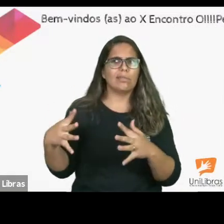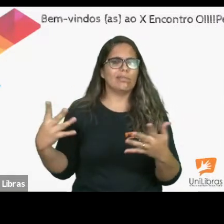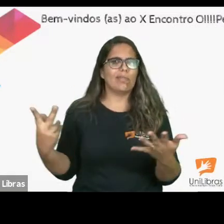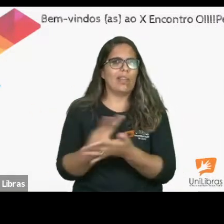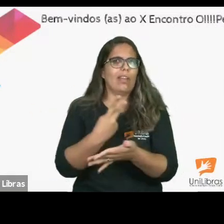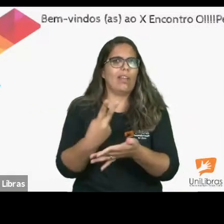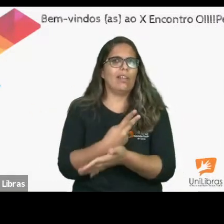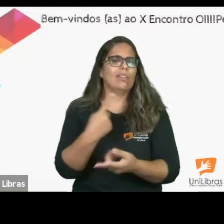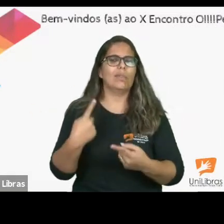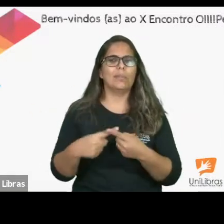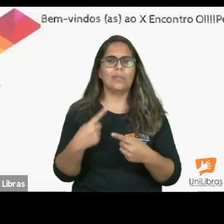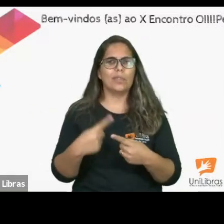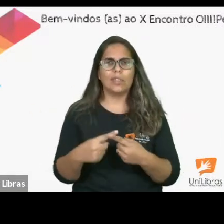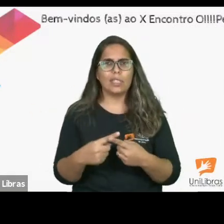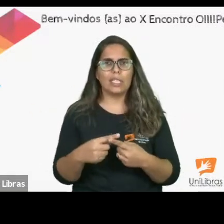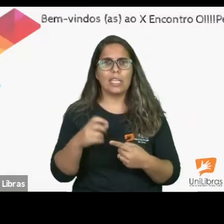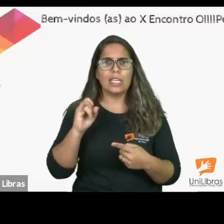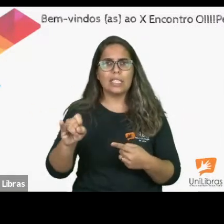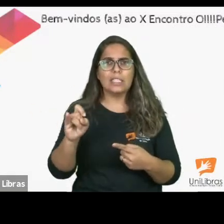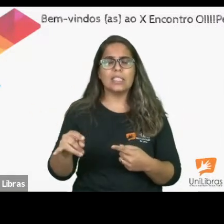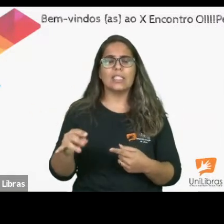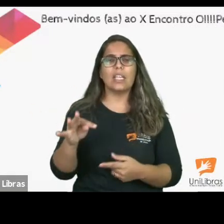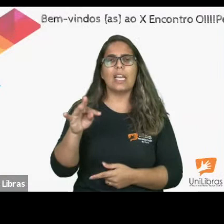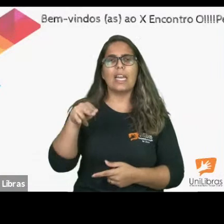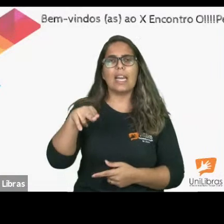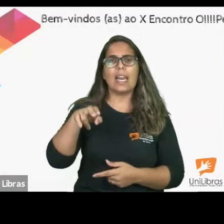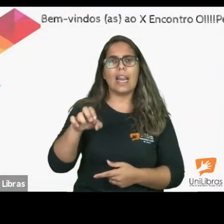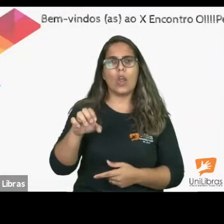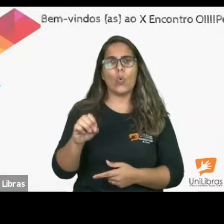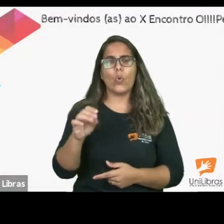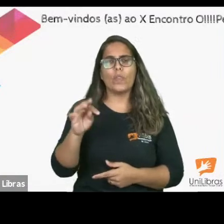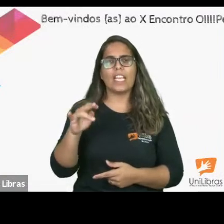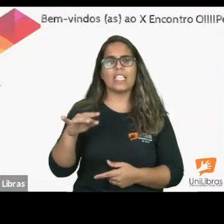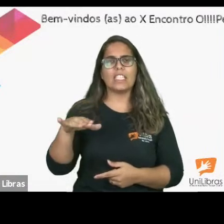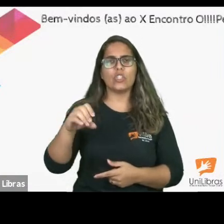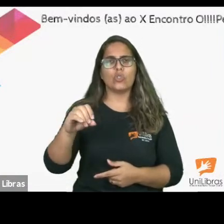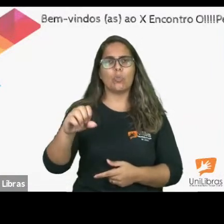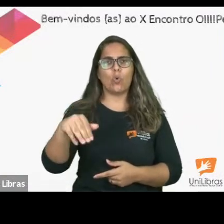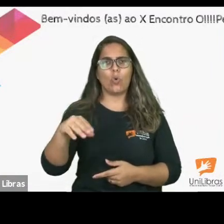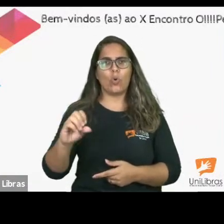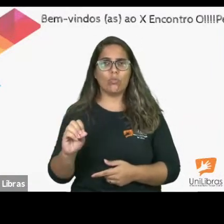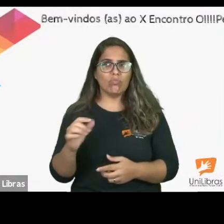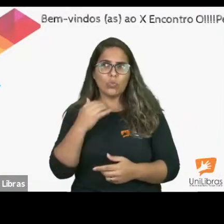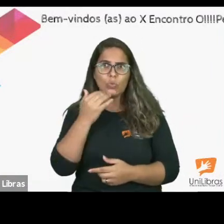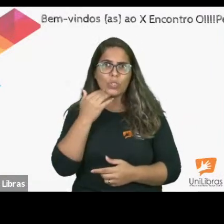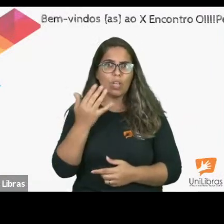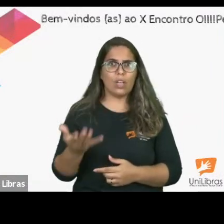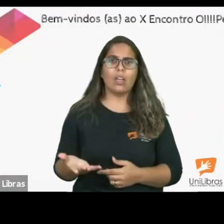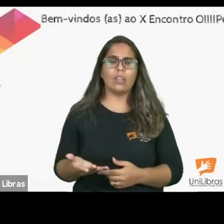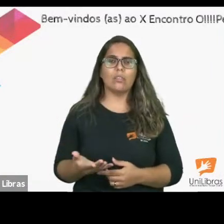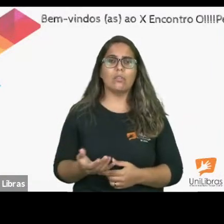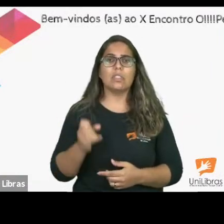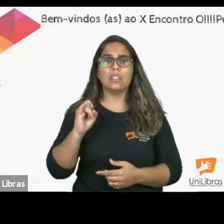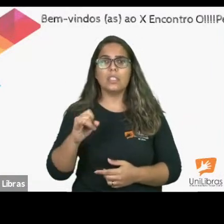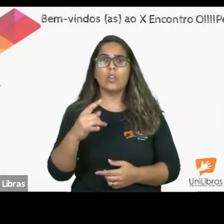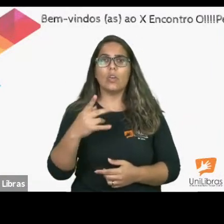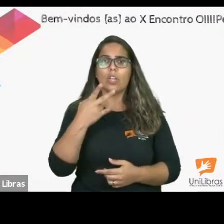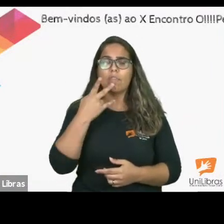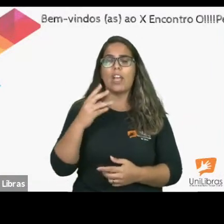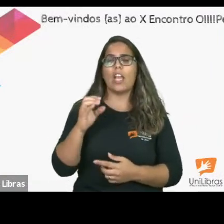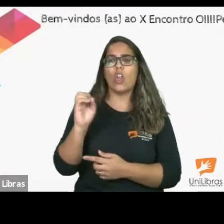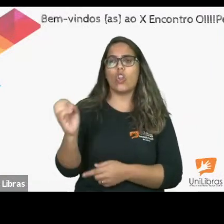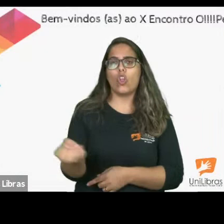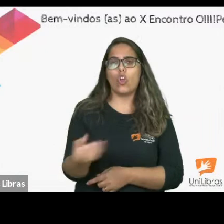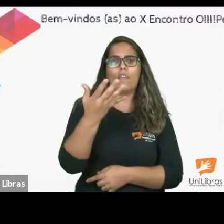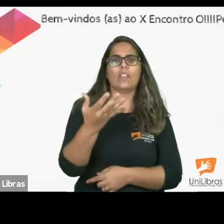tremendo, porque seria um neotecnicismo. Não é isso. Inovar, se alguém pode falar inovação, é alguém